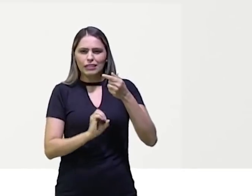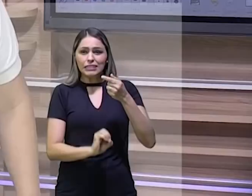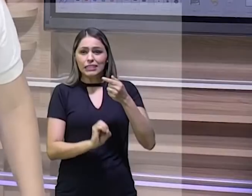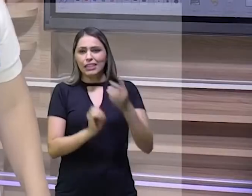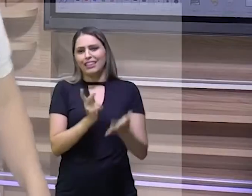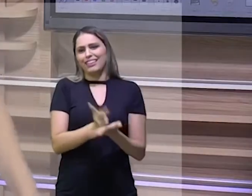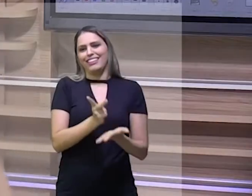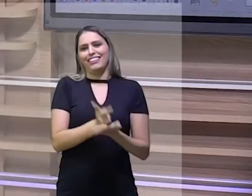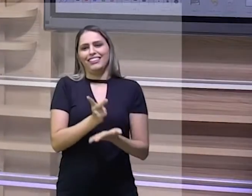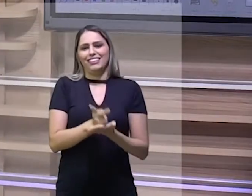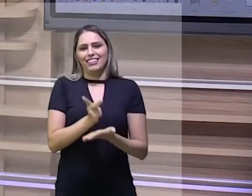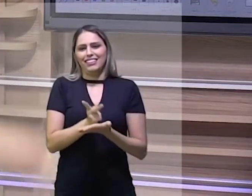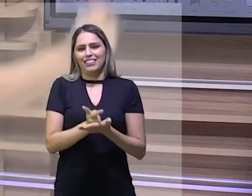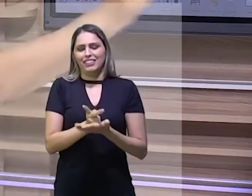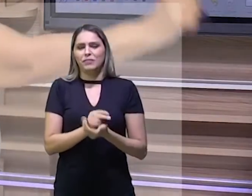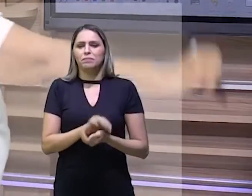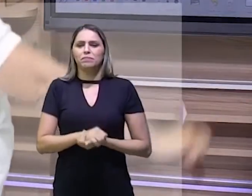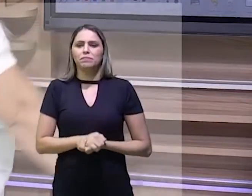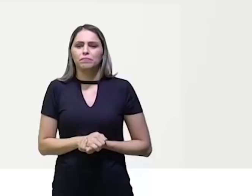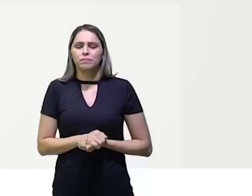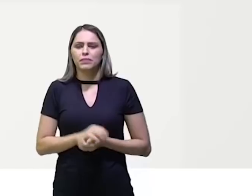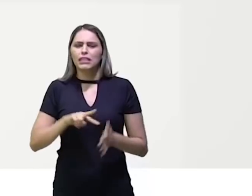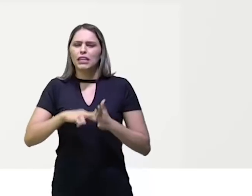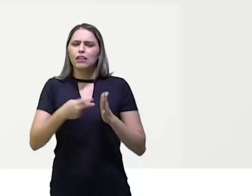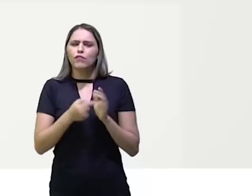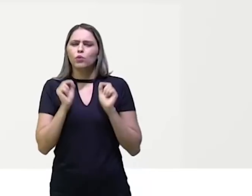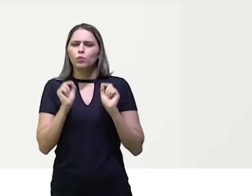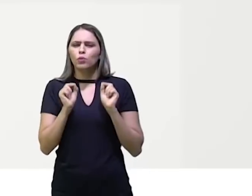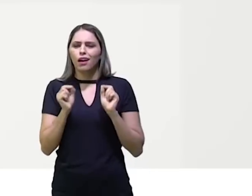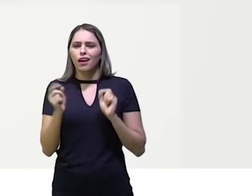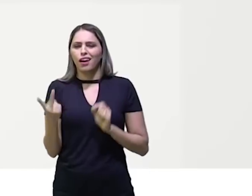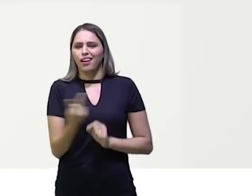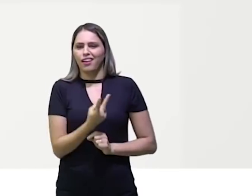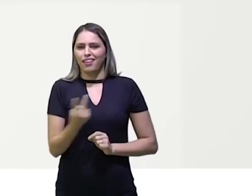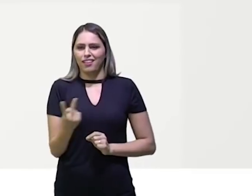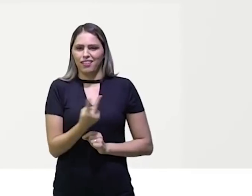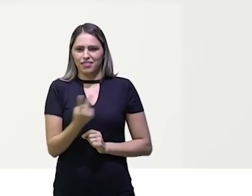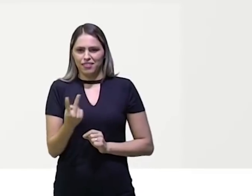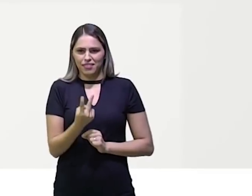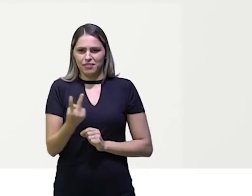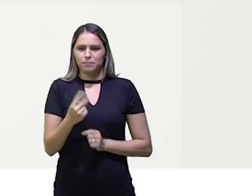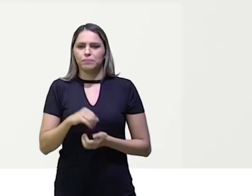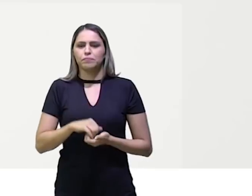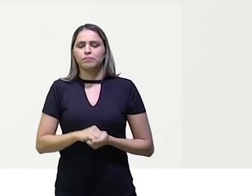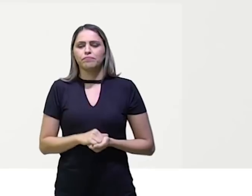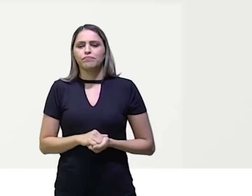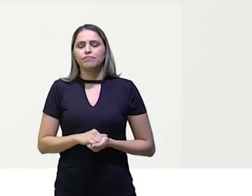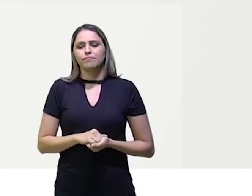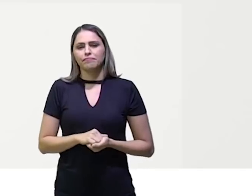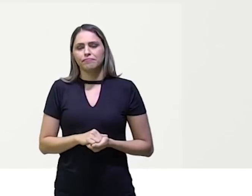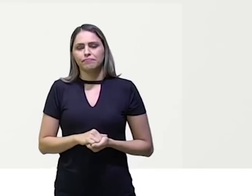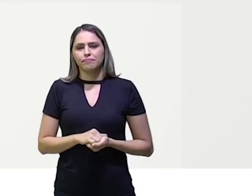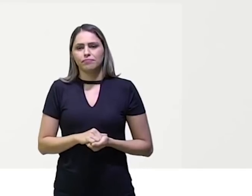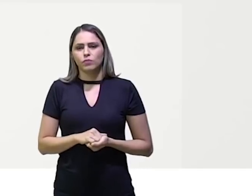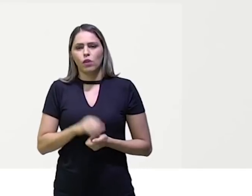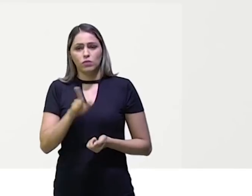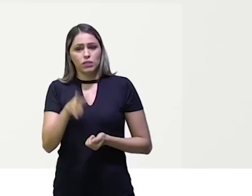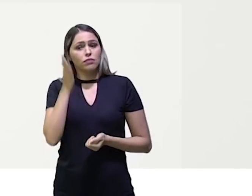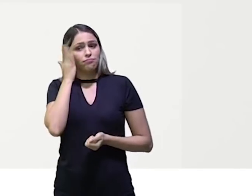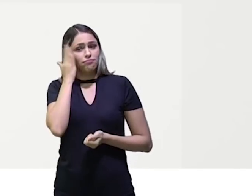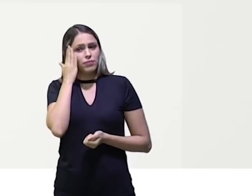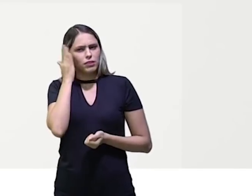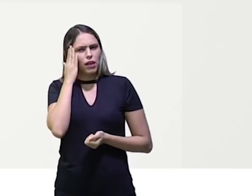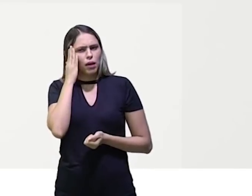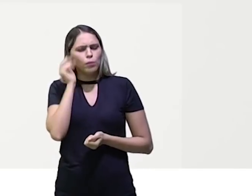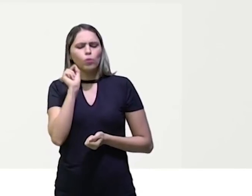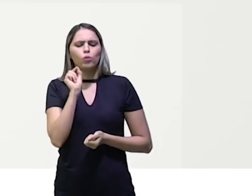dupla. Vamos passar para a nossa próxima cartela. Você já aprendeu o que era par, números